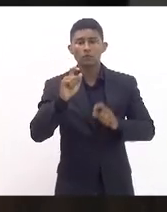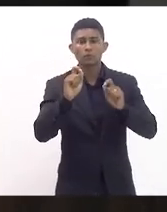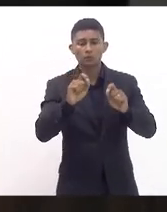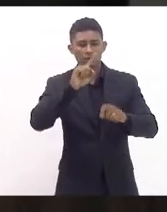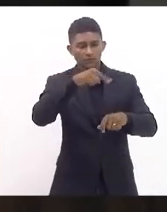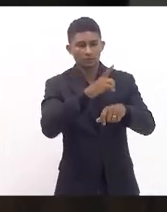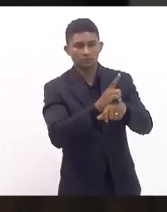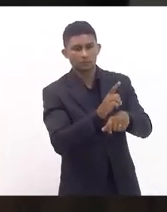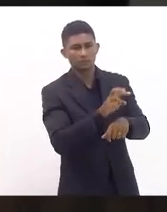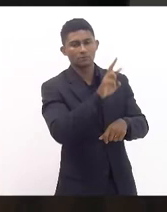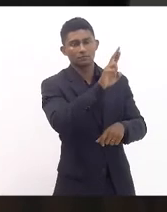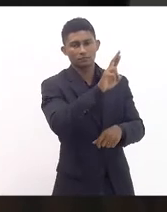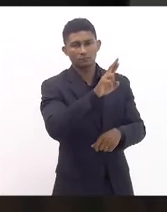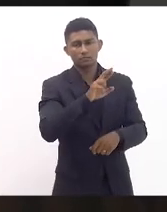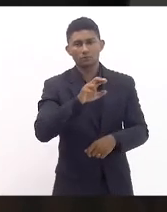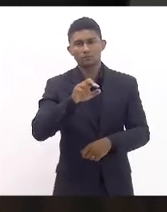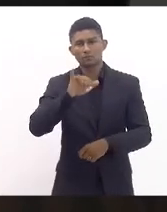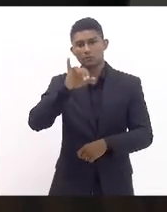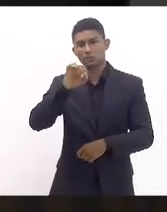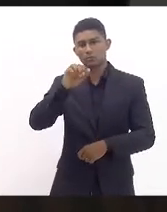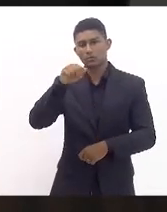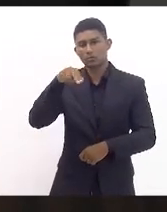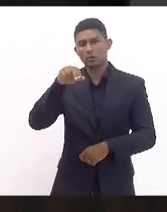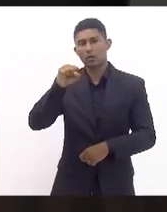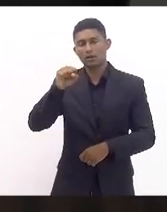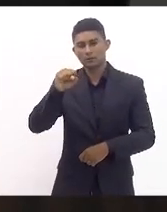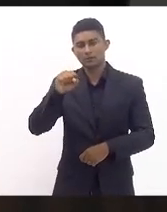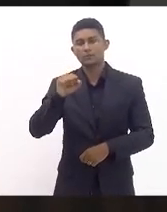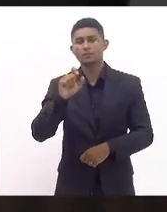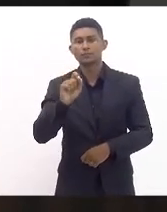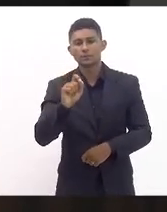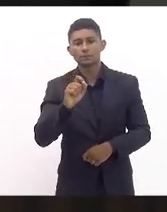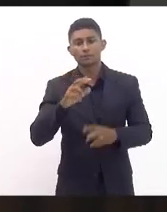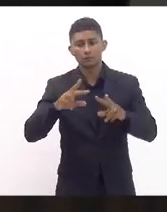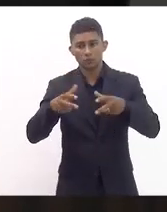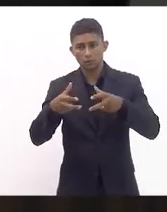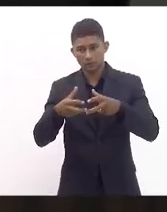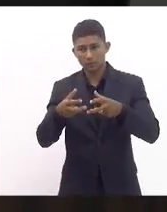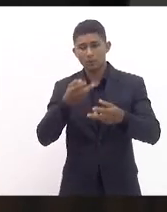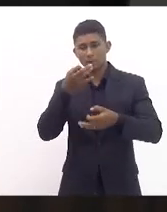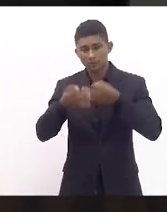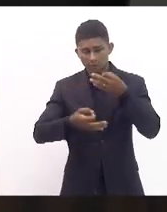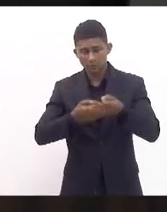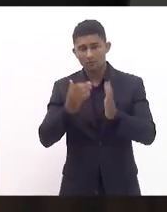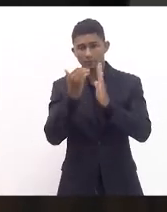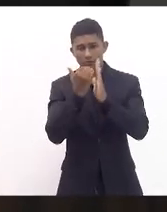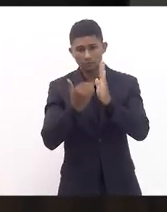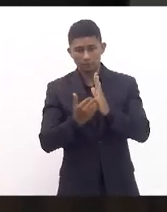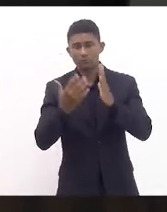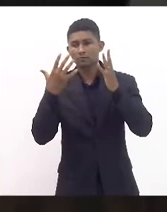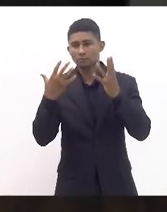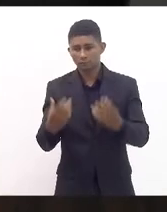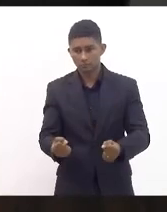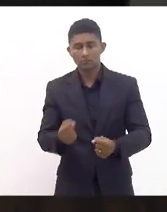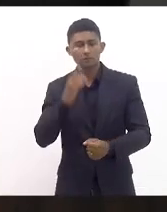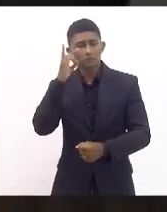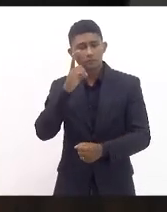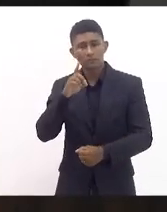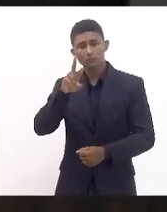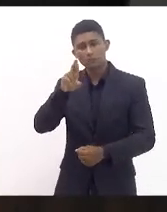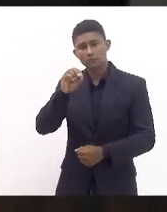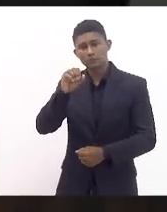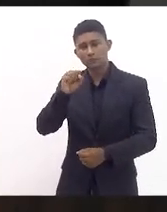doutor Johannes de Oliveira Esteves, parecer da Comissão de Normas Internas e Proposições Externas, favorável ao deputado Rosenberg